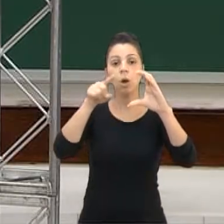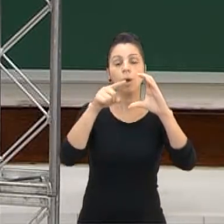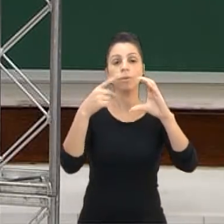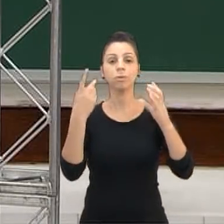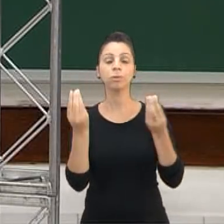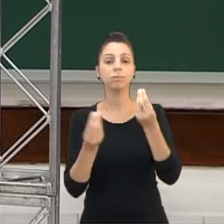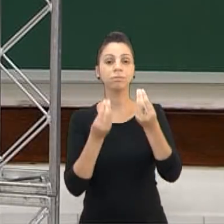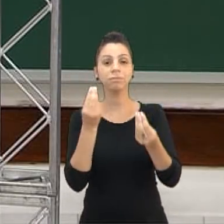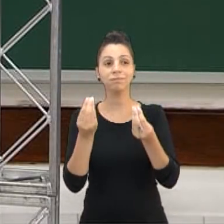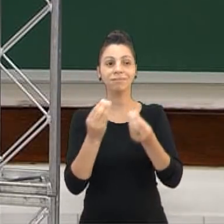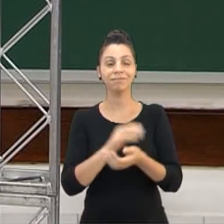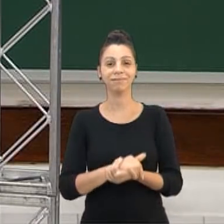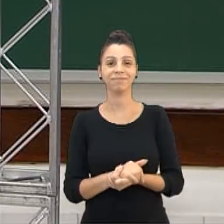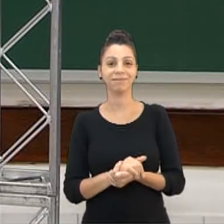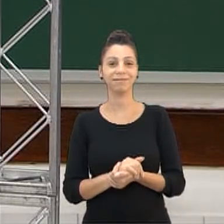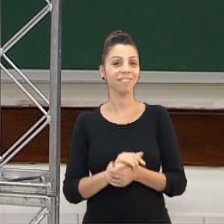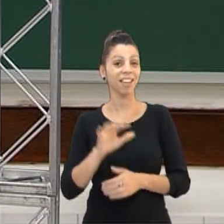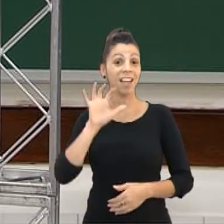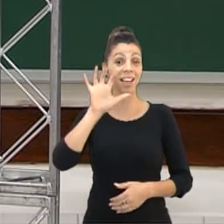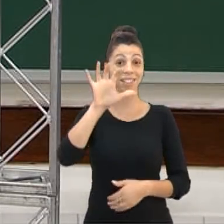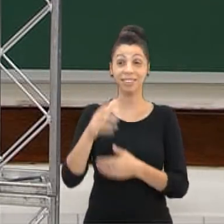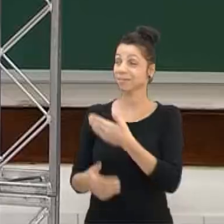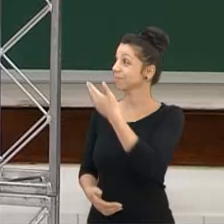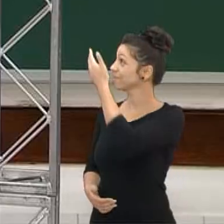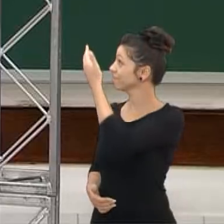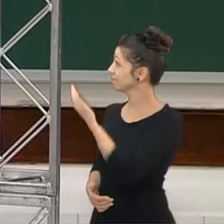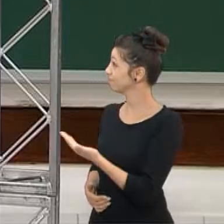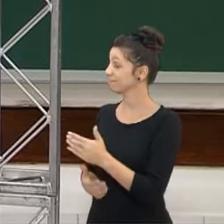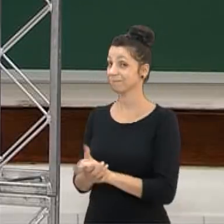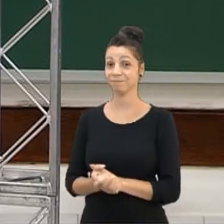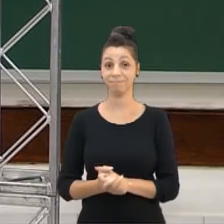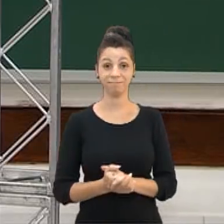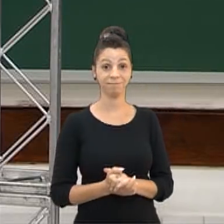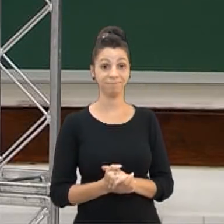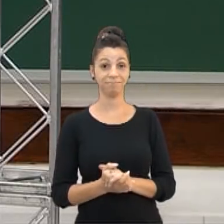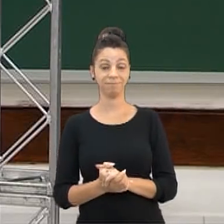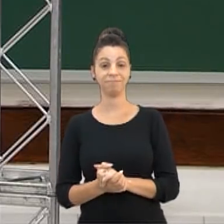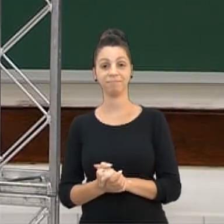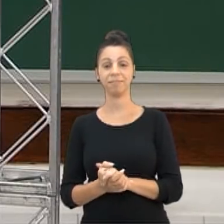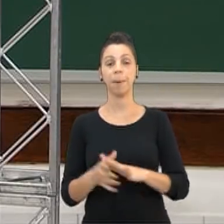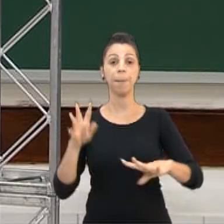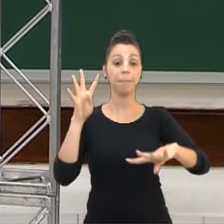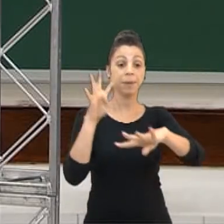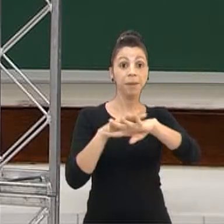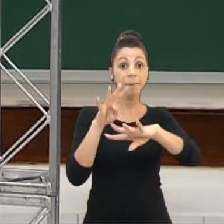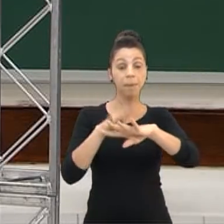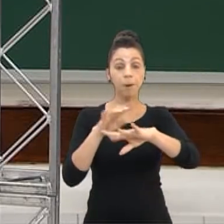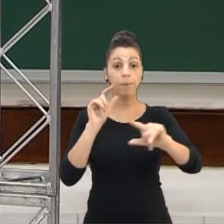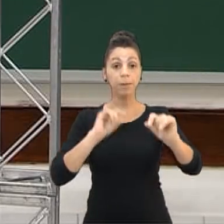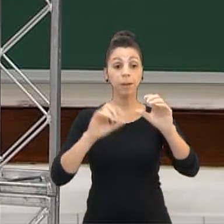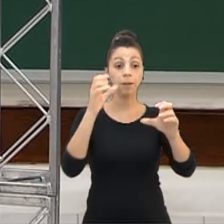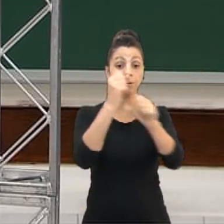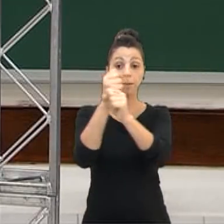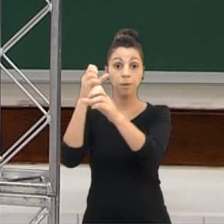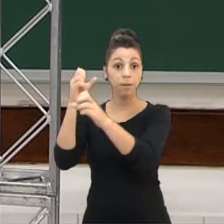foi exatamente isso que nós vimos. Através dos cálculos, nós vimos as